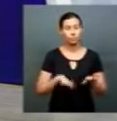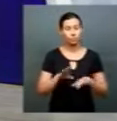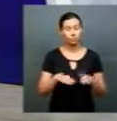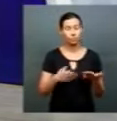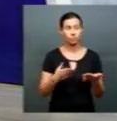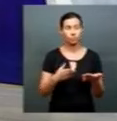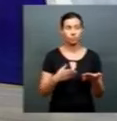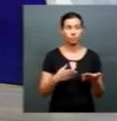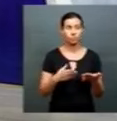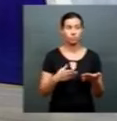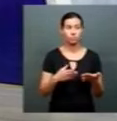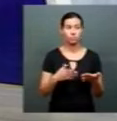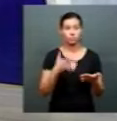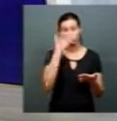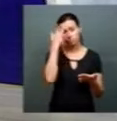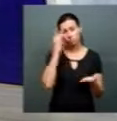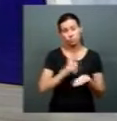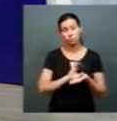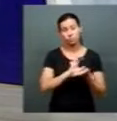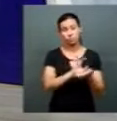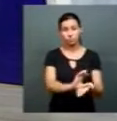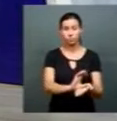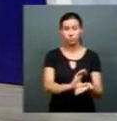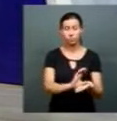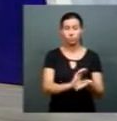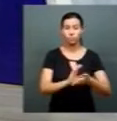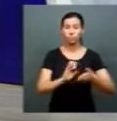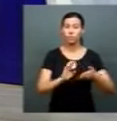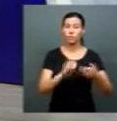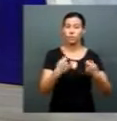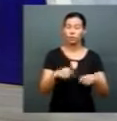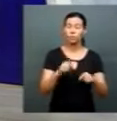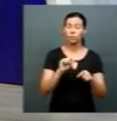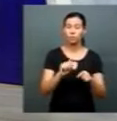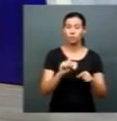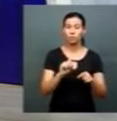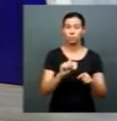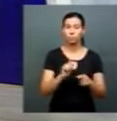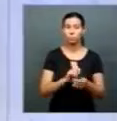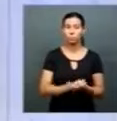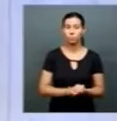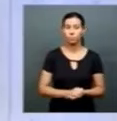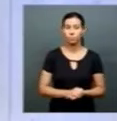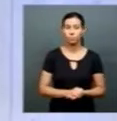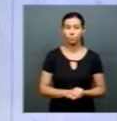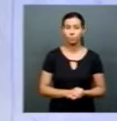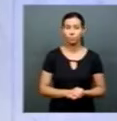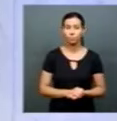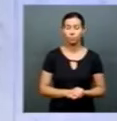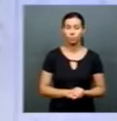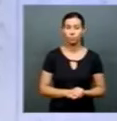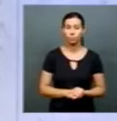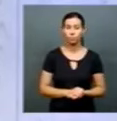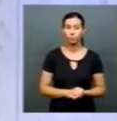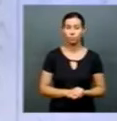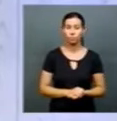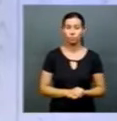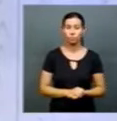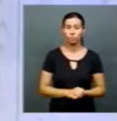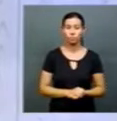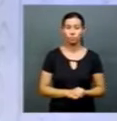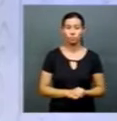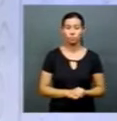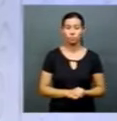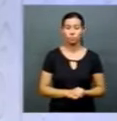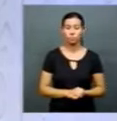que o investidor, ele procura mais aquela pessoa que trabalha com